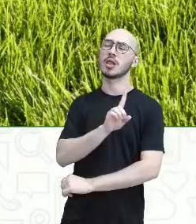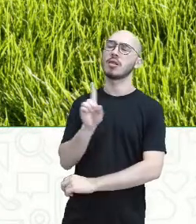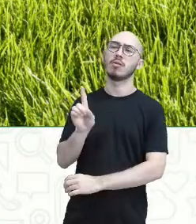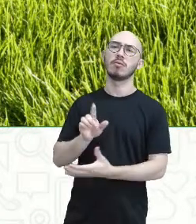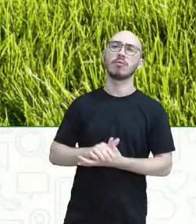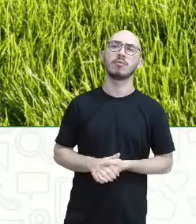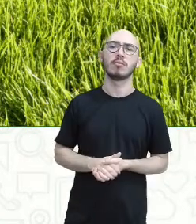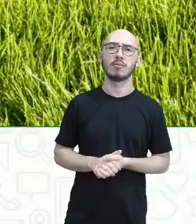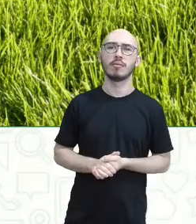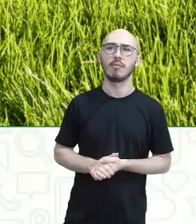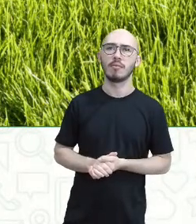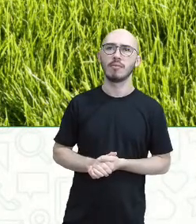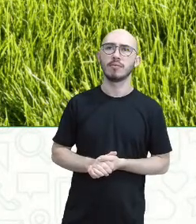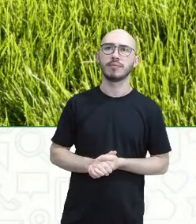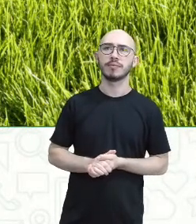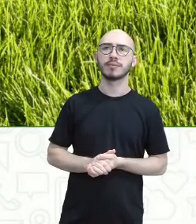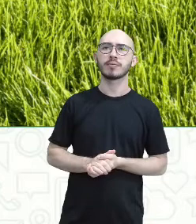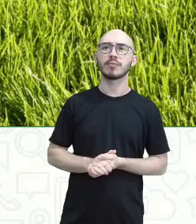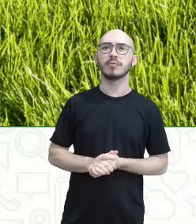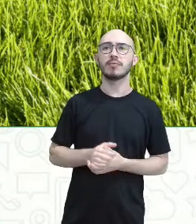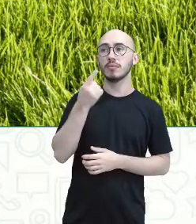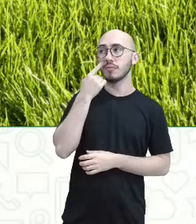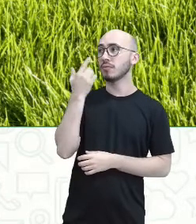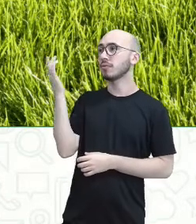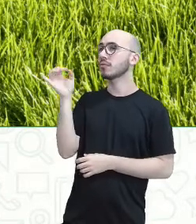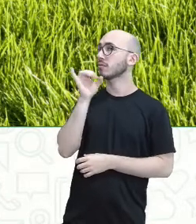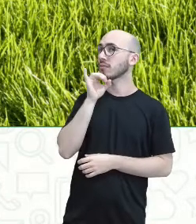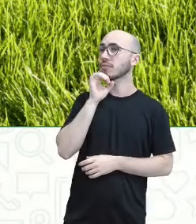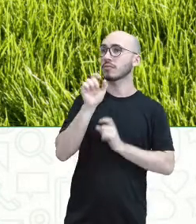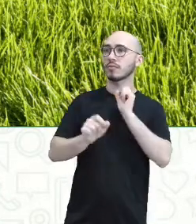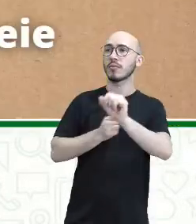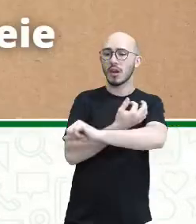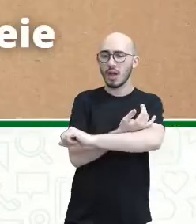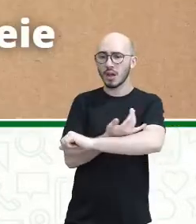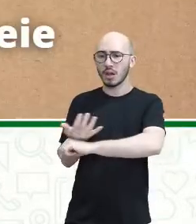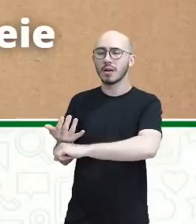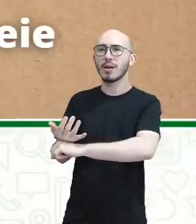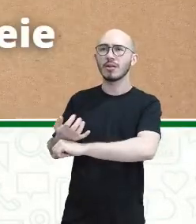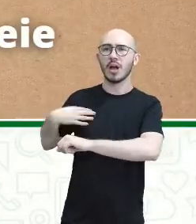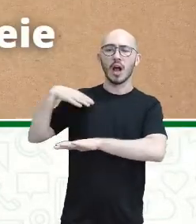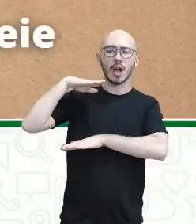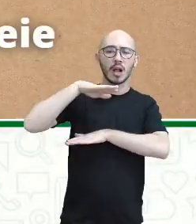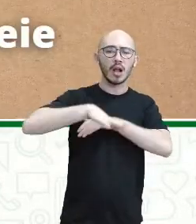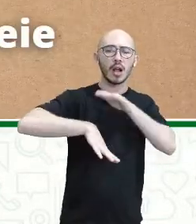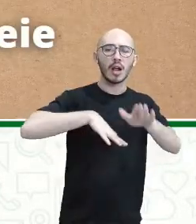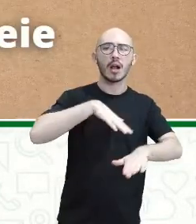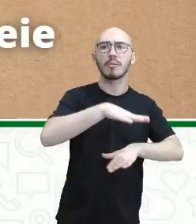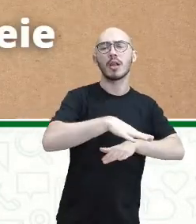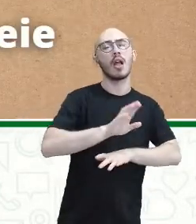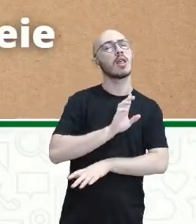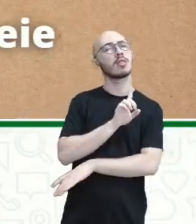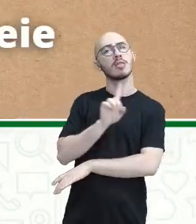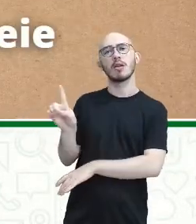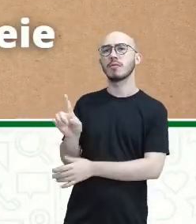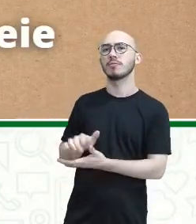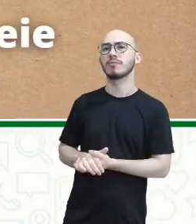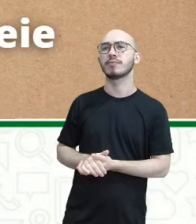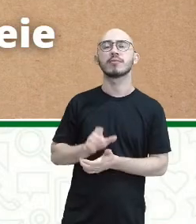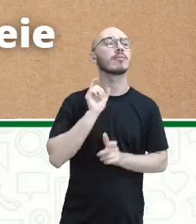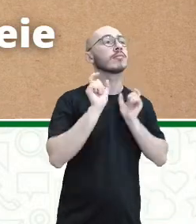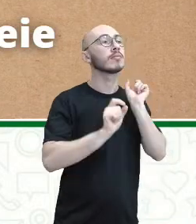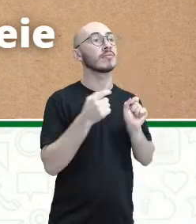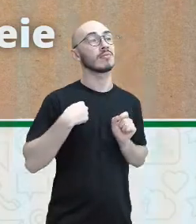not walk on the grass. Não caminhe sobre a grama. Então, que é bem ofensivo para eles, né?